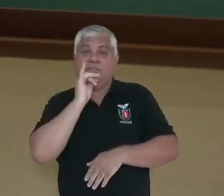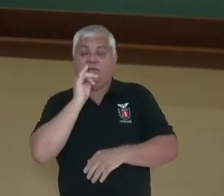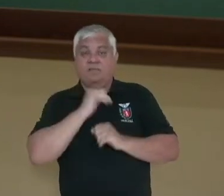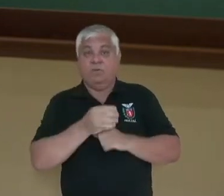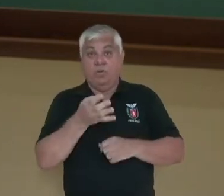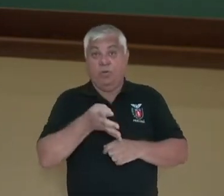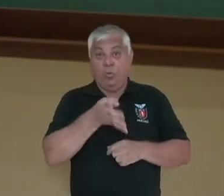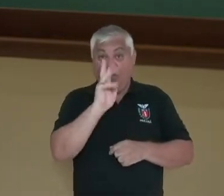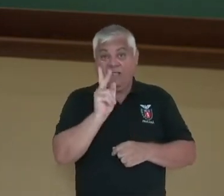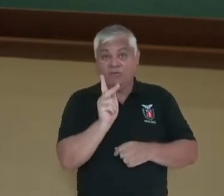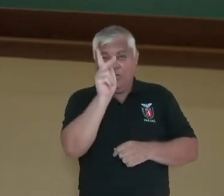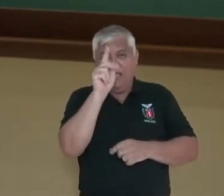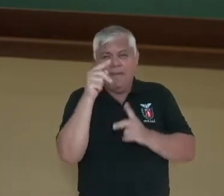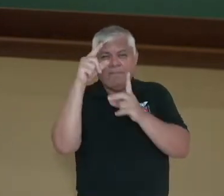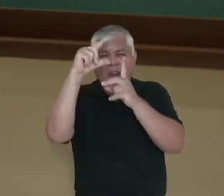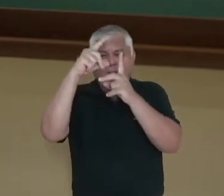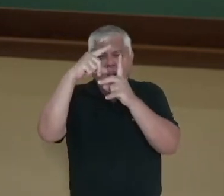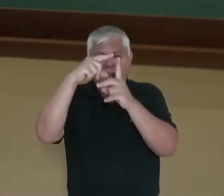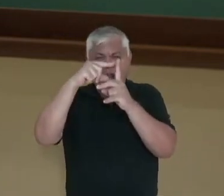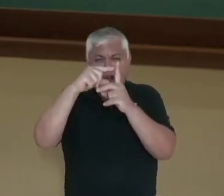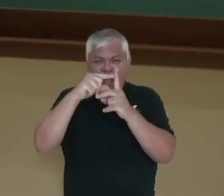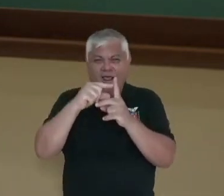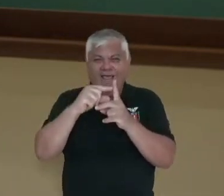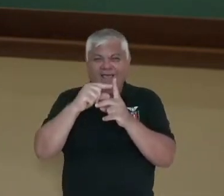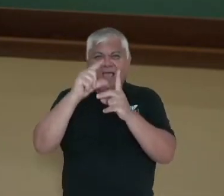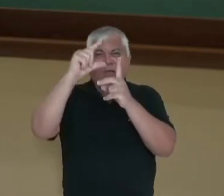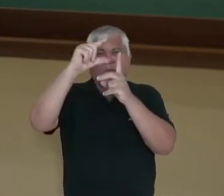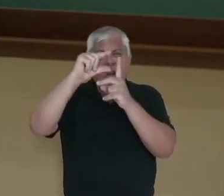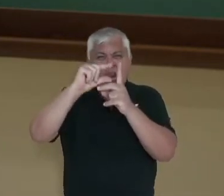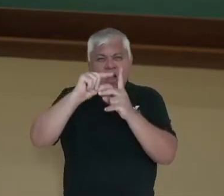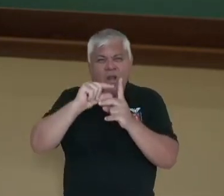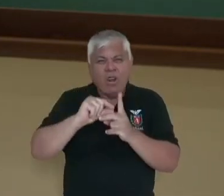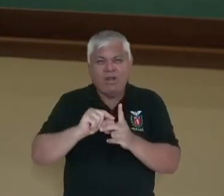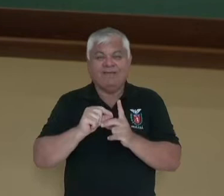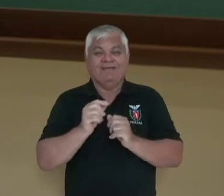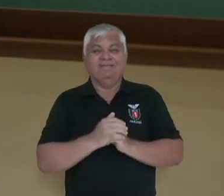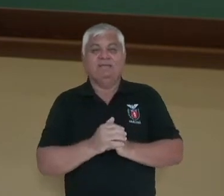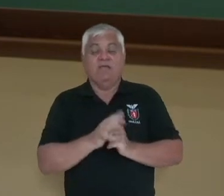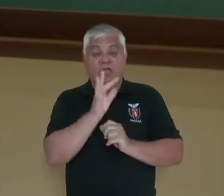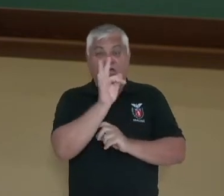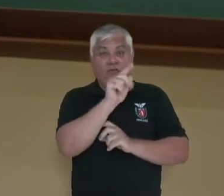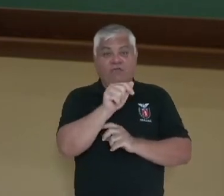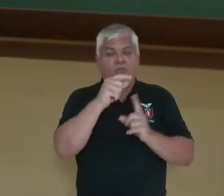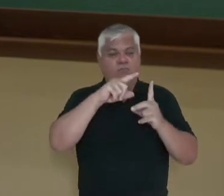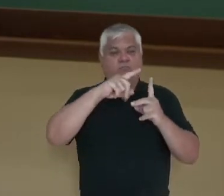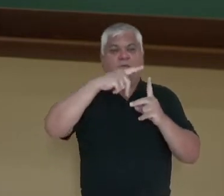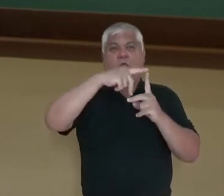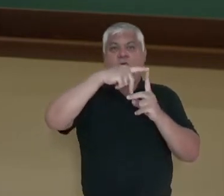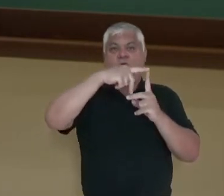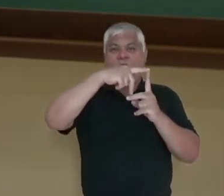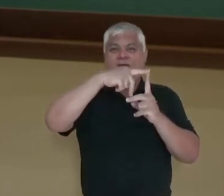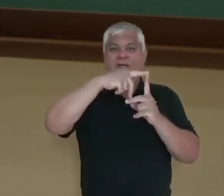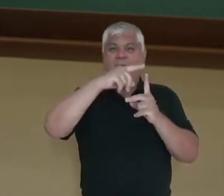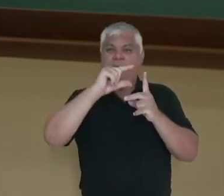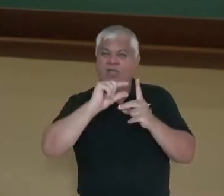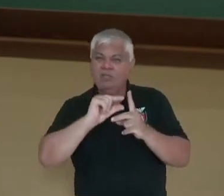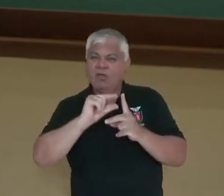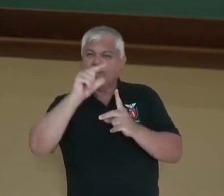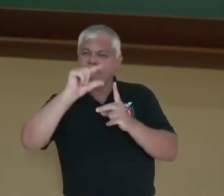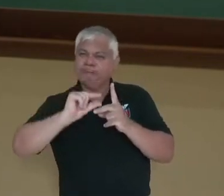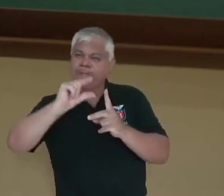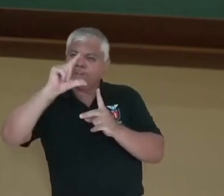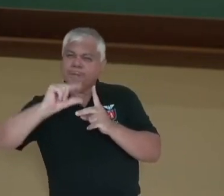os quadradinhos são bem menores comparado com uma Full HD. O que significa que para